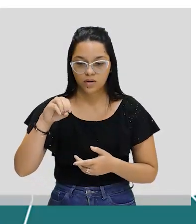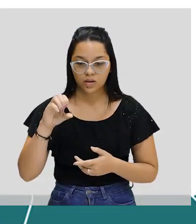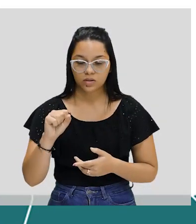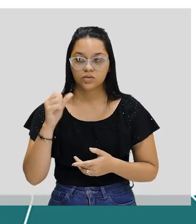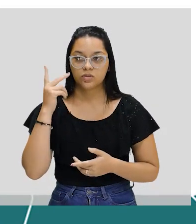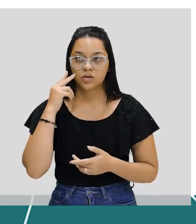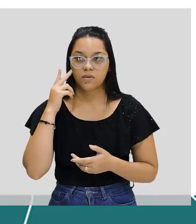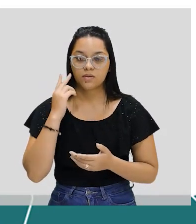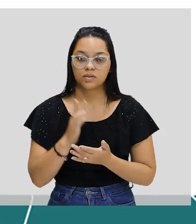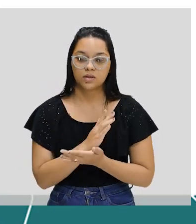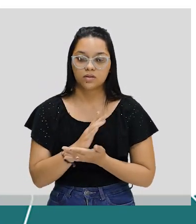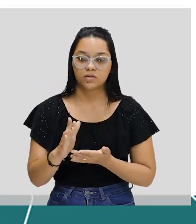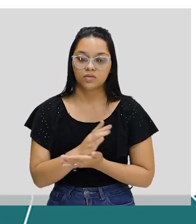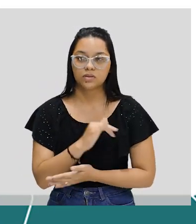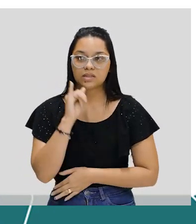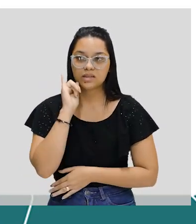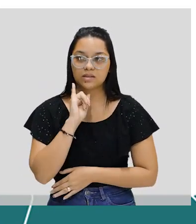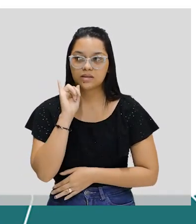Alguns exemplos aqui.